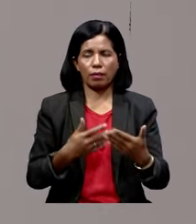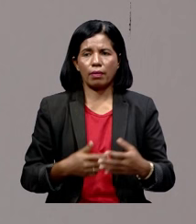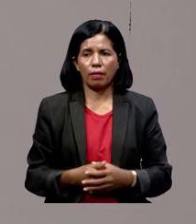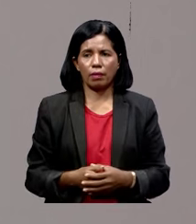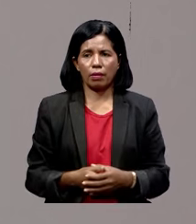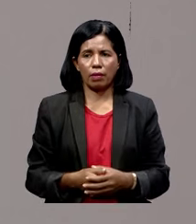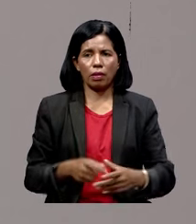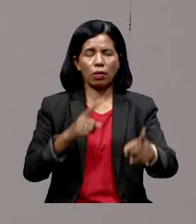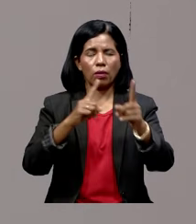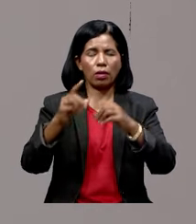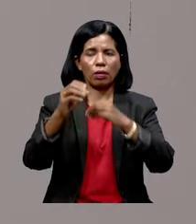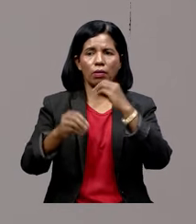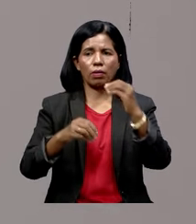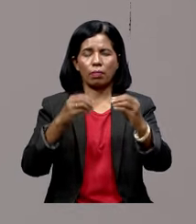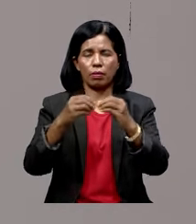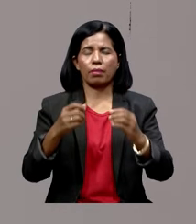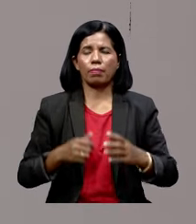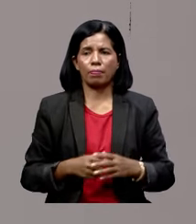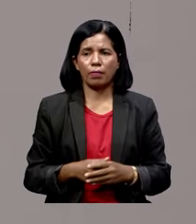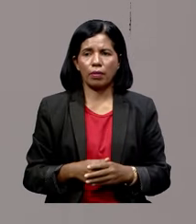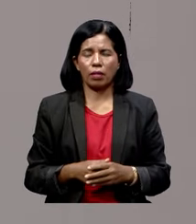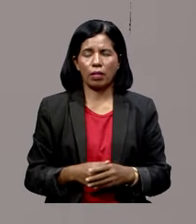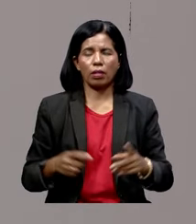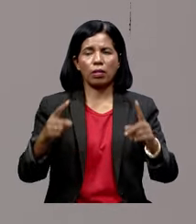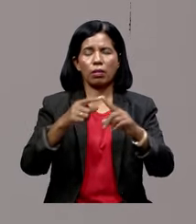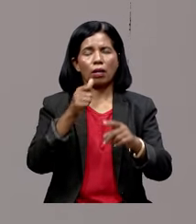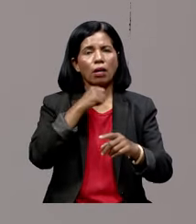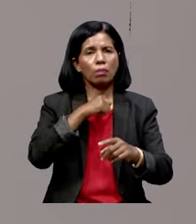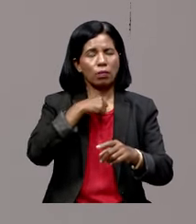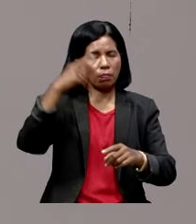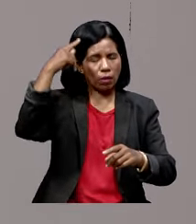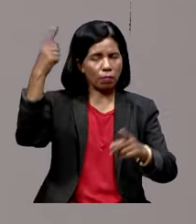liba mal o que é doido, tó o papa, tó o rené,